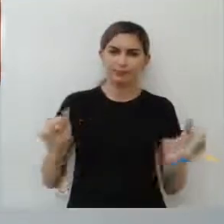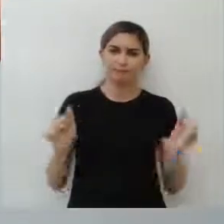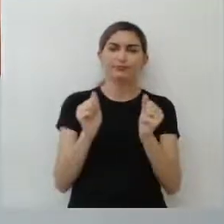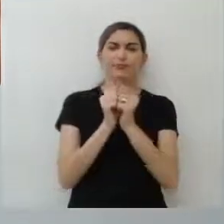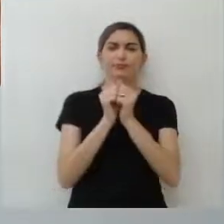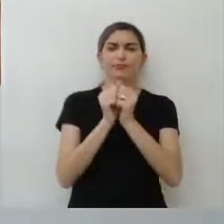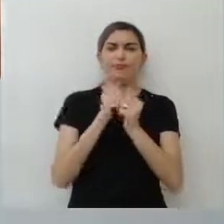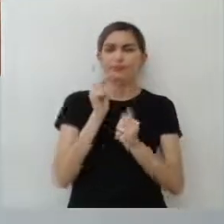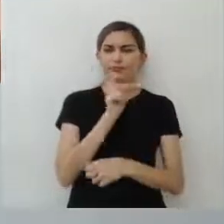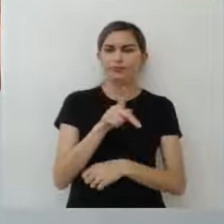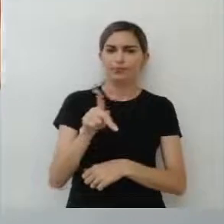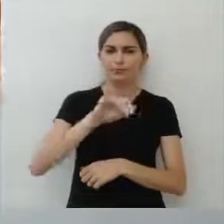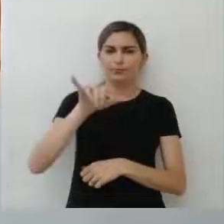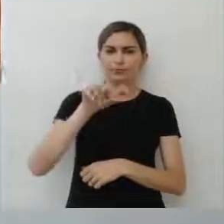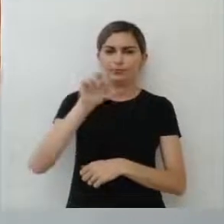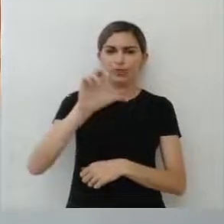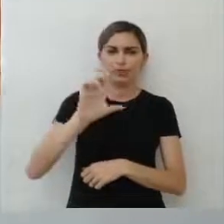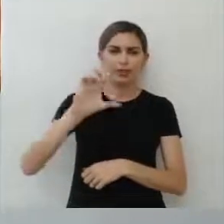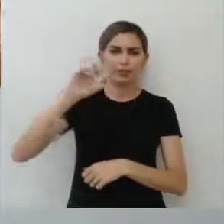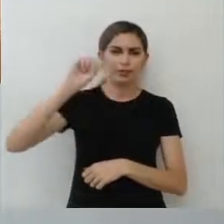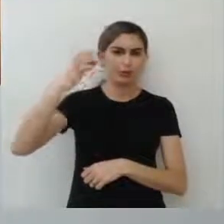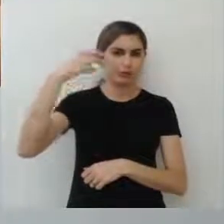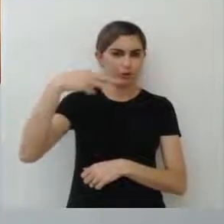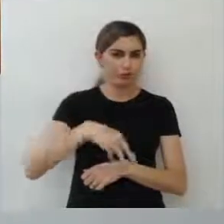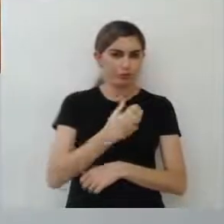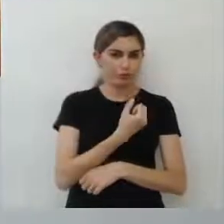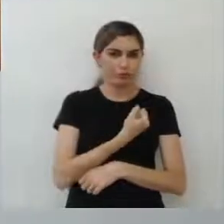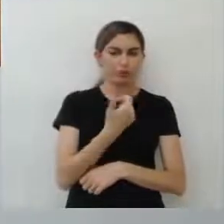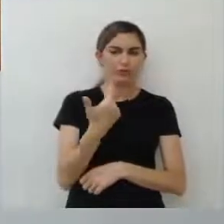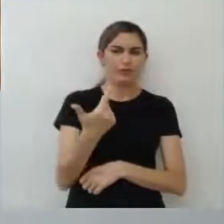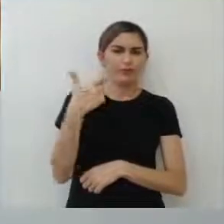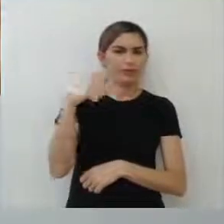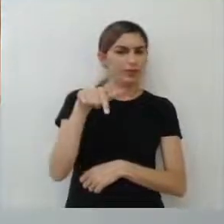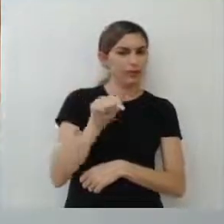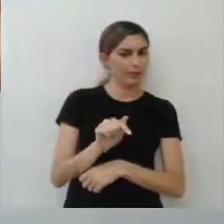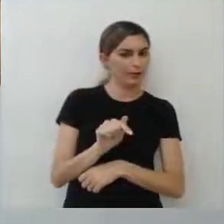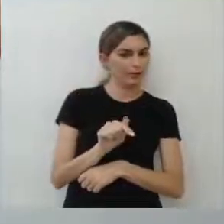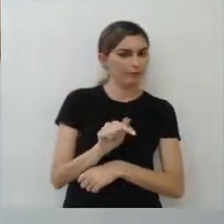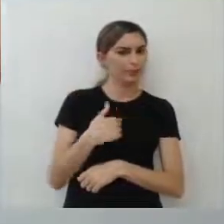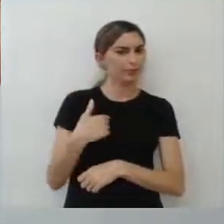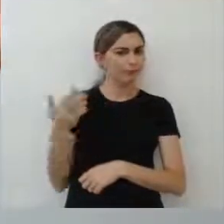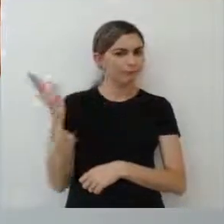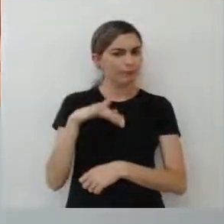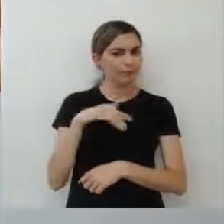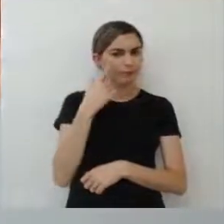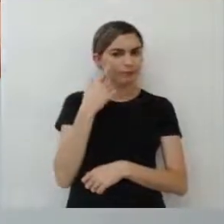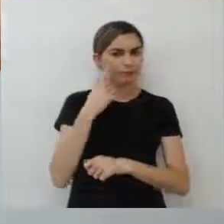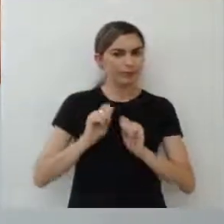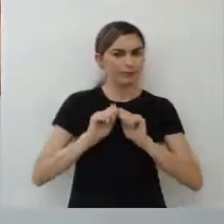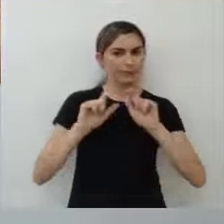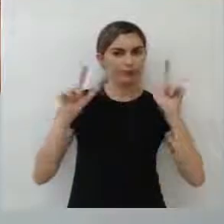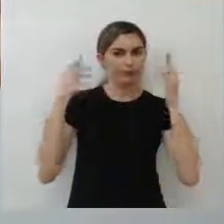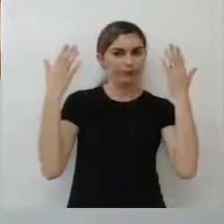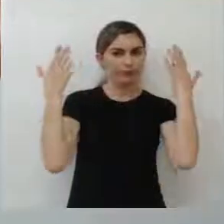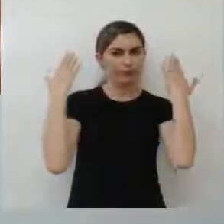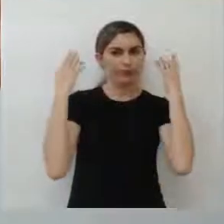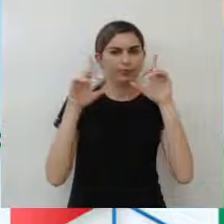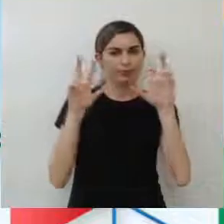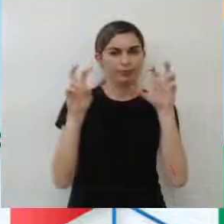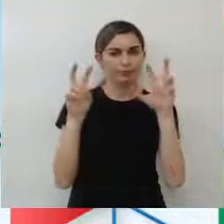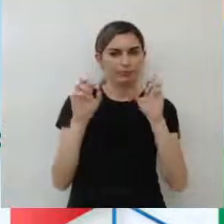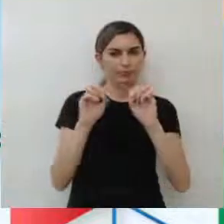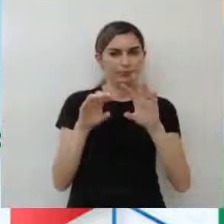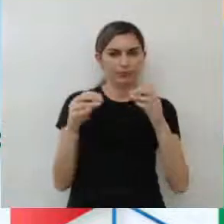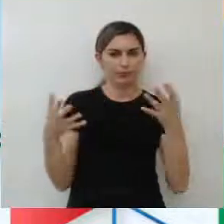comigo, professor Jackson Carvalho, aula de número 27. Vamos ver na tela o tema da aula de hoje,